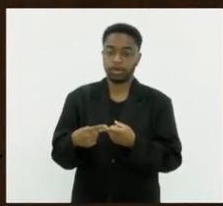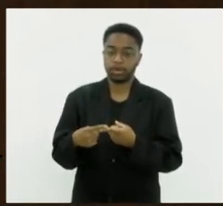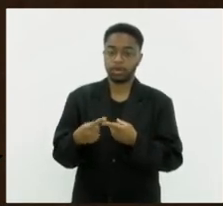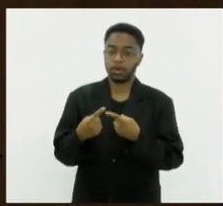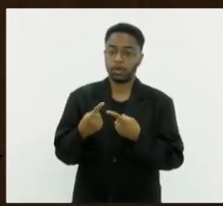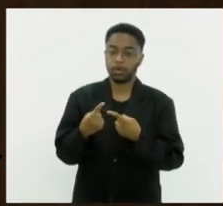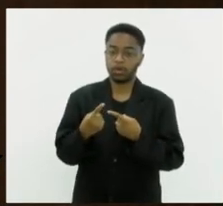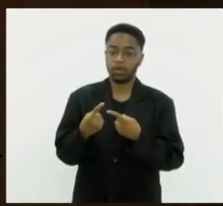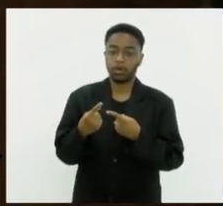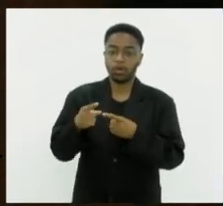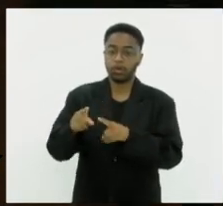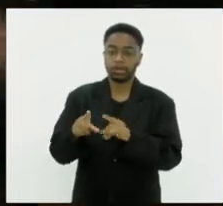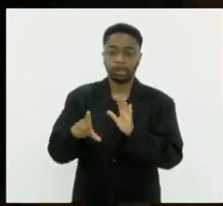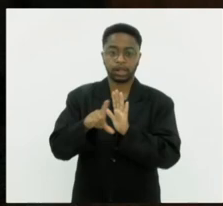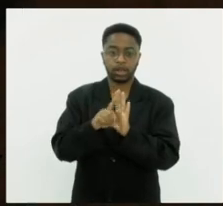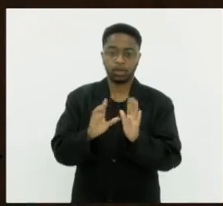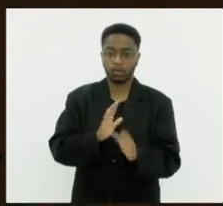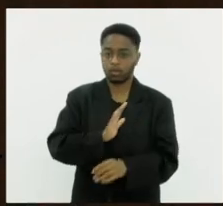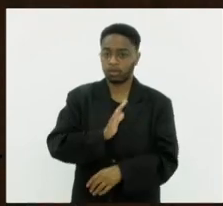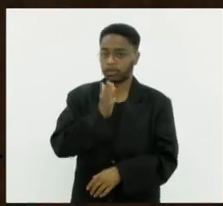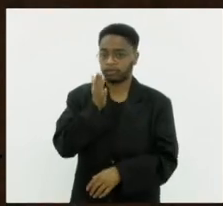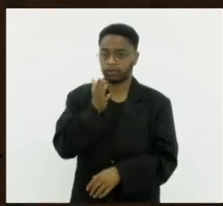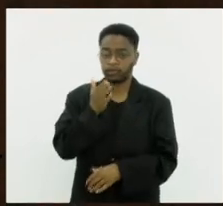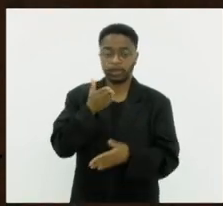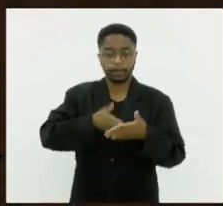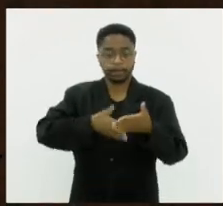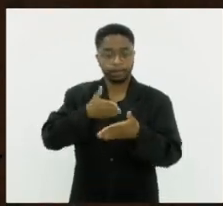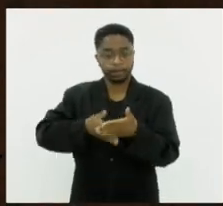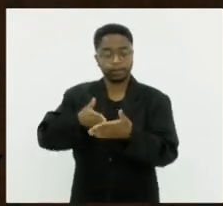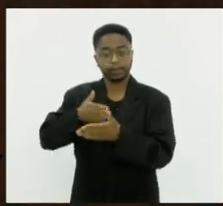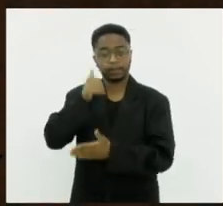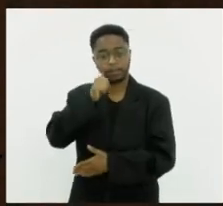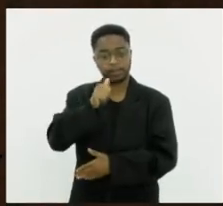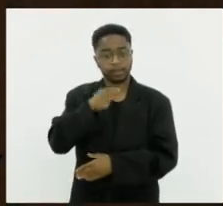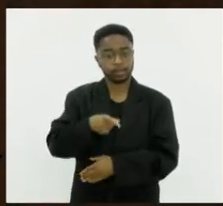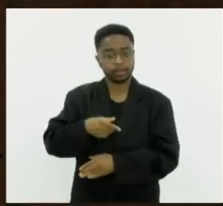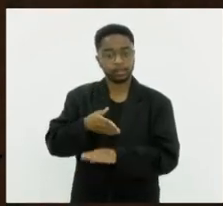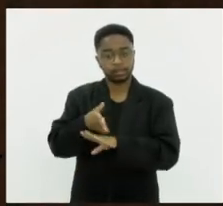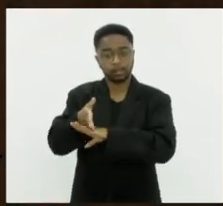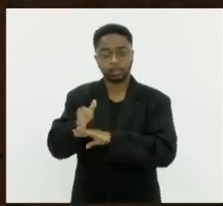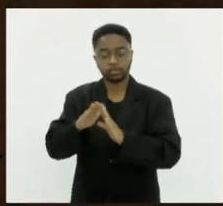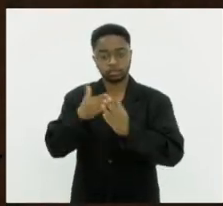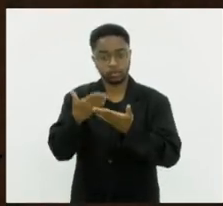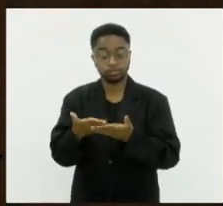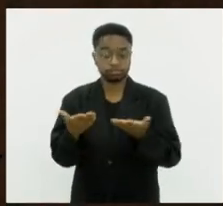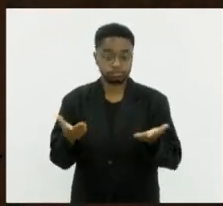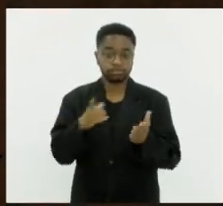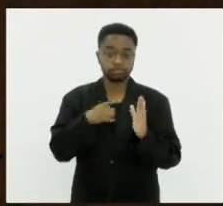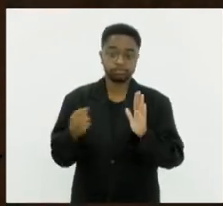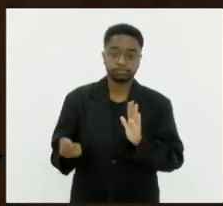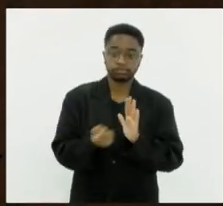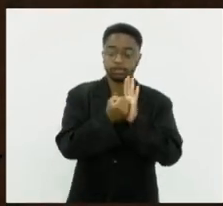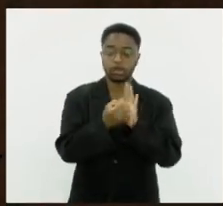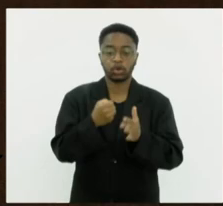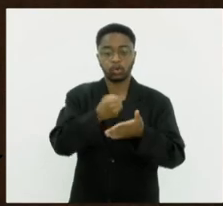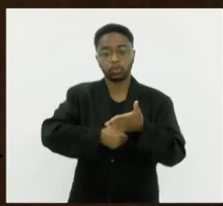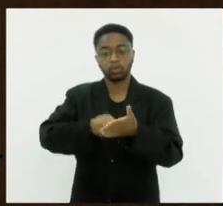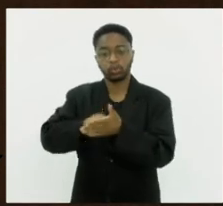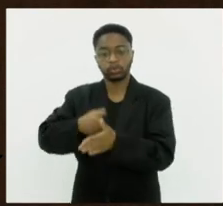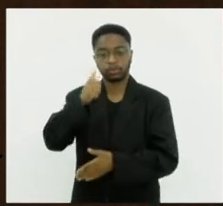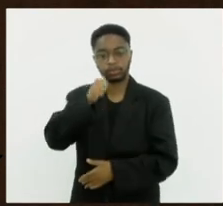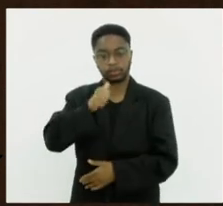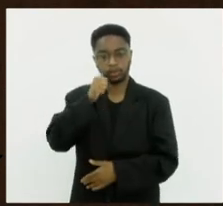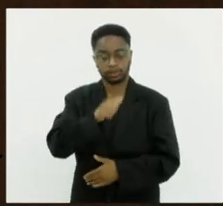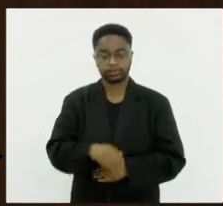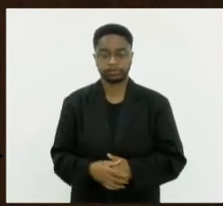uma lei horrível que a impedia de fazer isso, virou um símbolo mundial também da luta das mulheres.